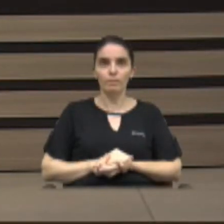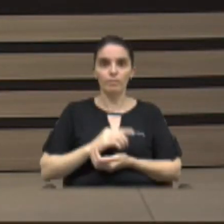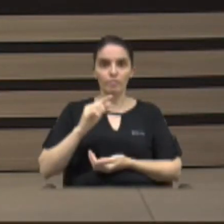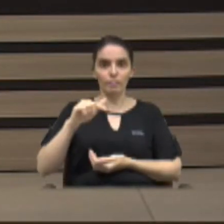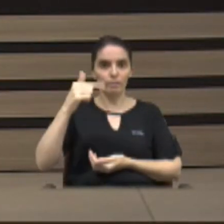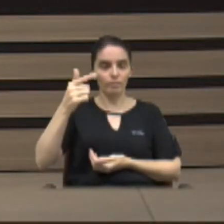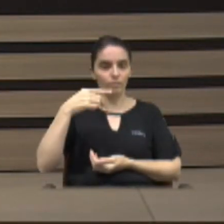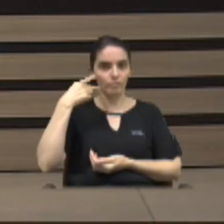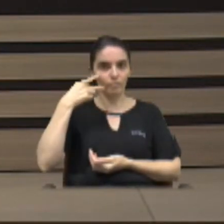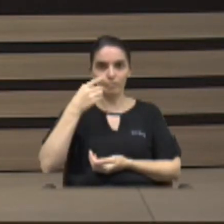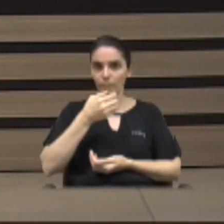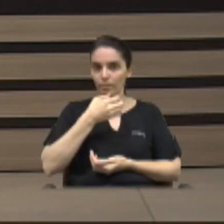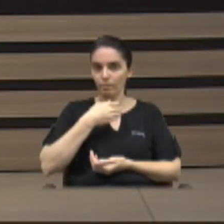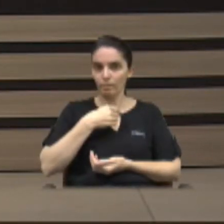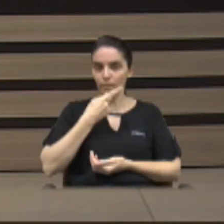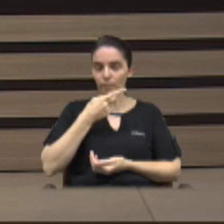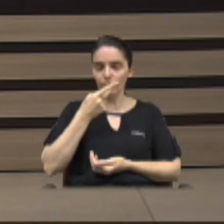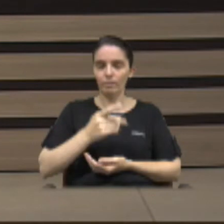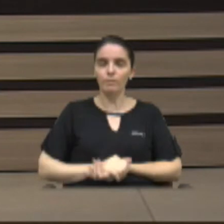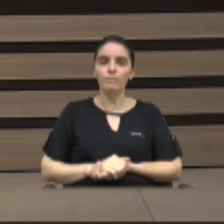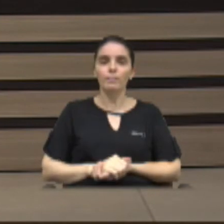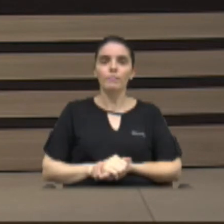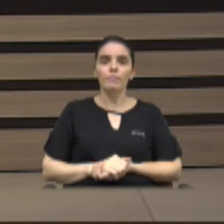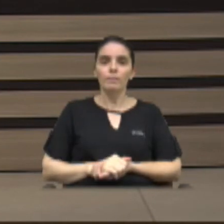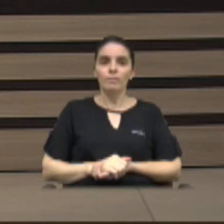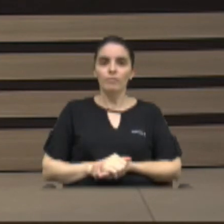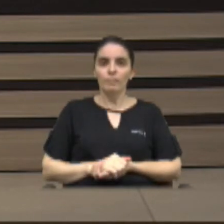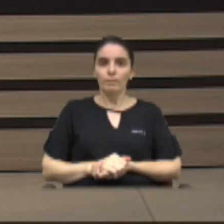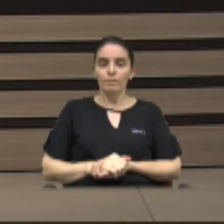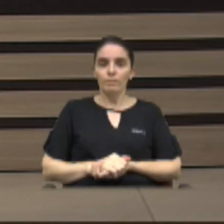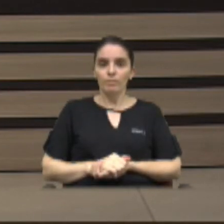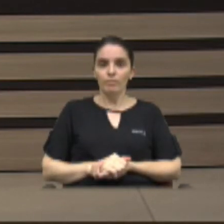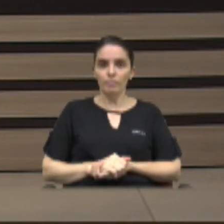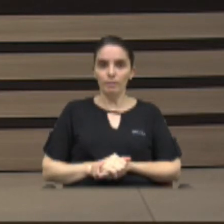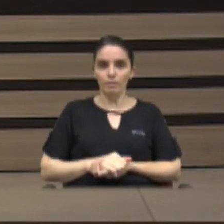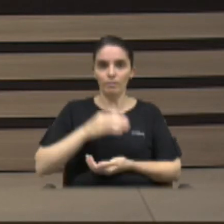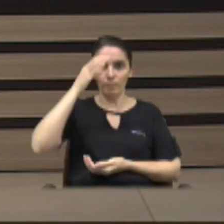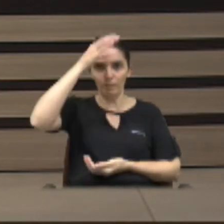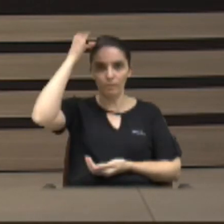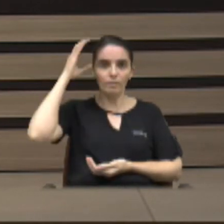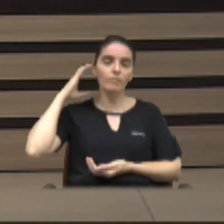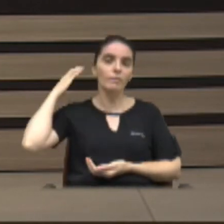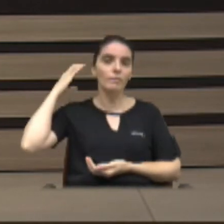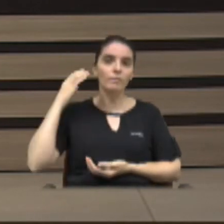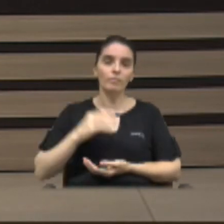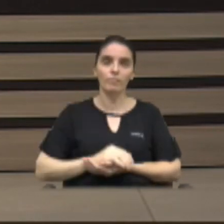vereador deseja usar a palavra? Manifesto interesse, presidente. Com a palavra, vereador Carolina Pontes.